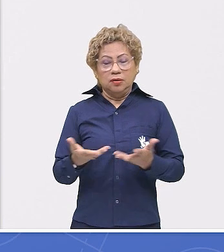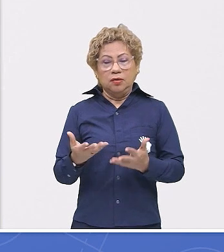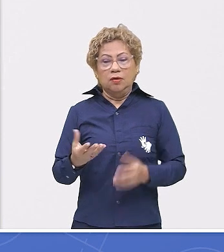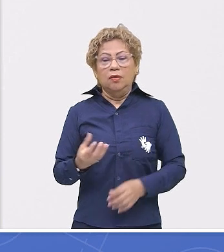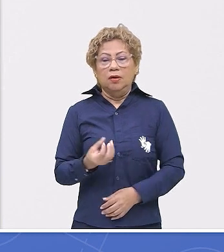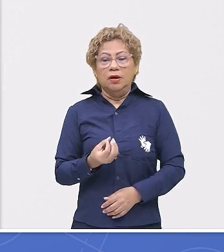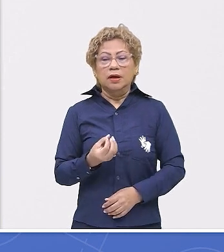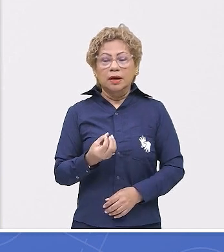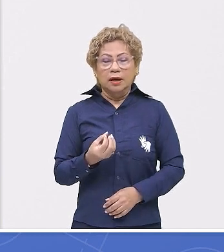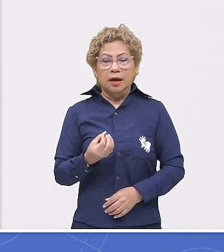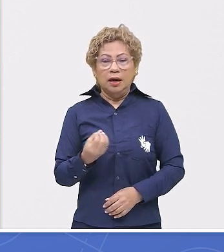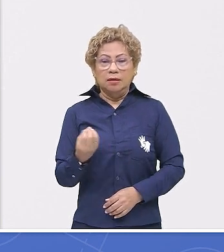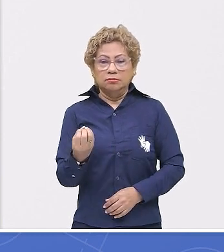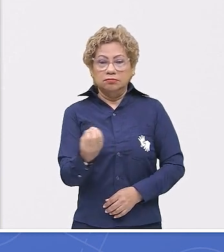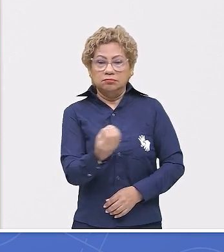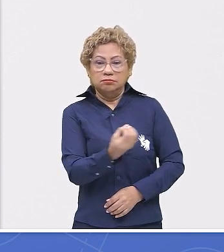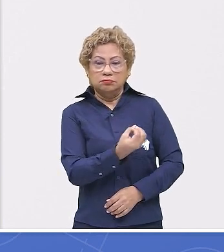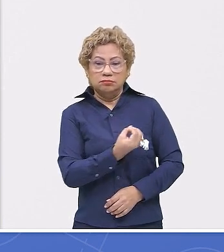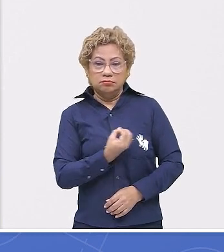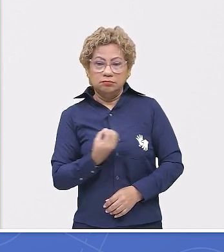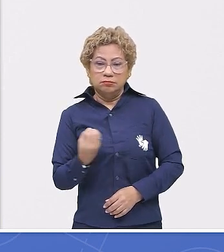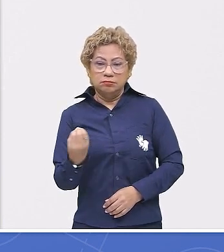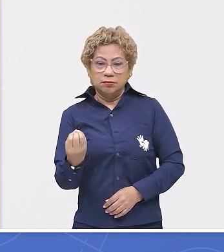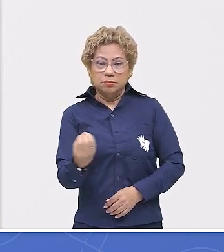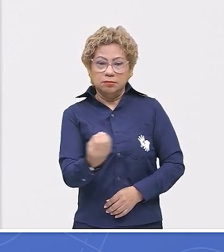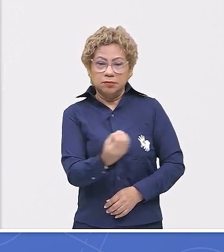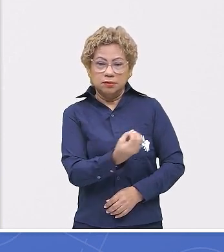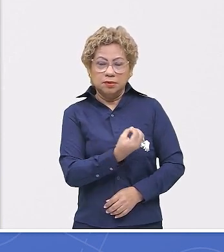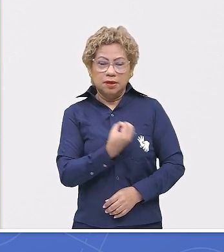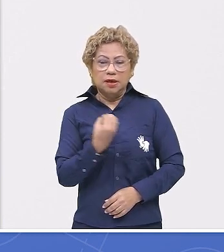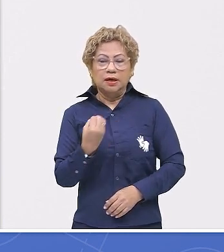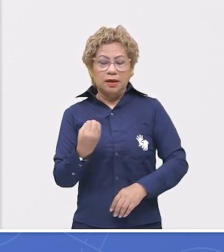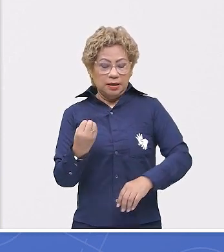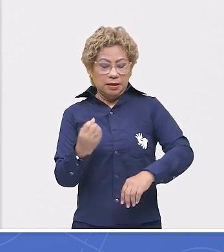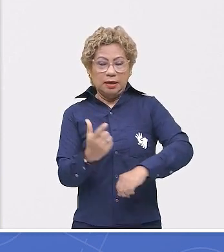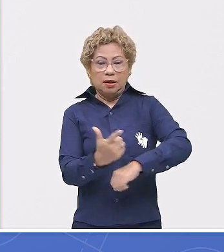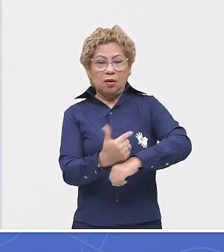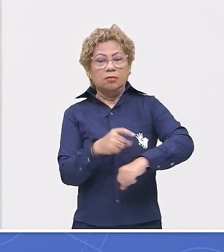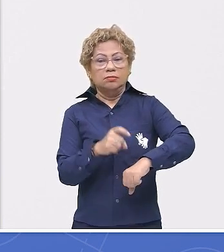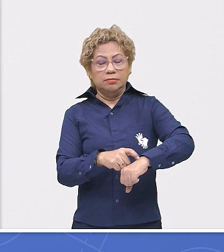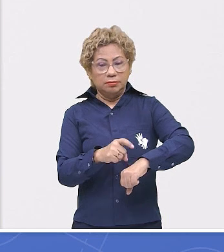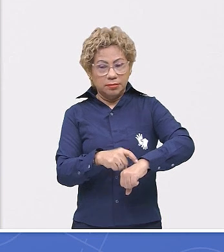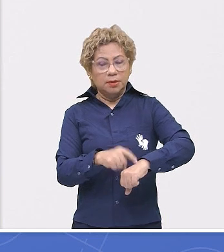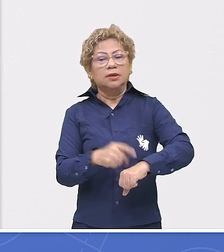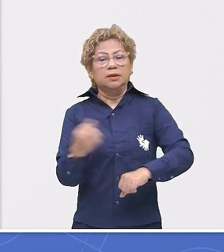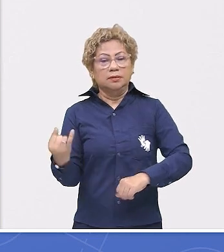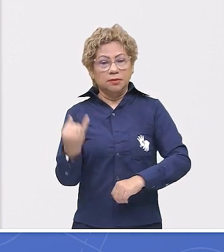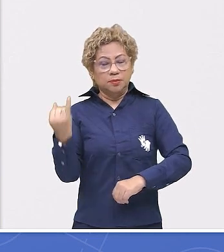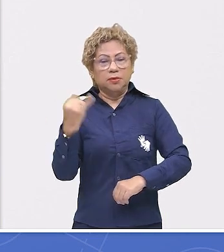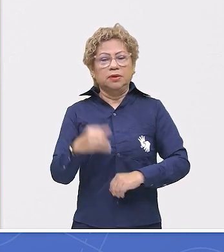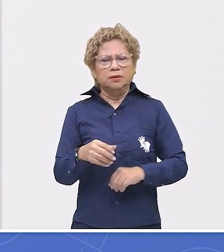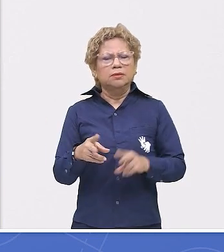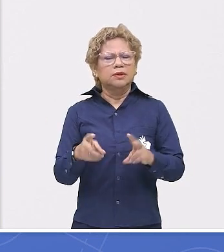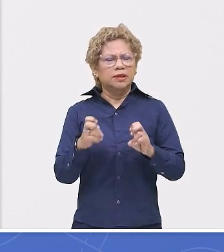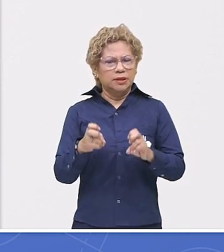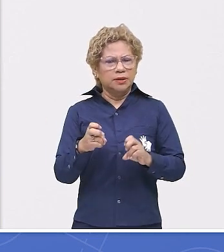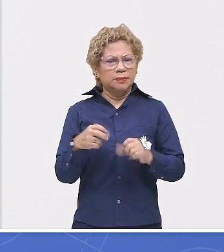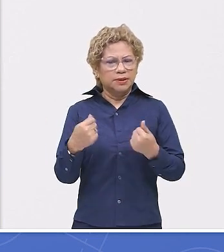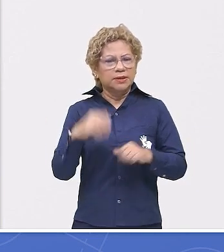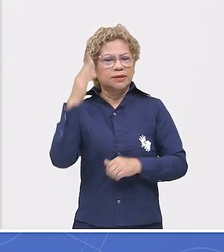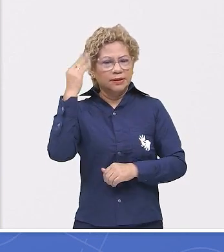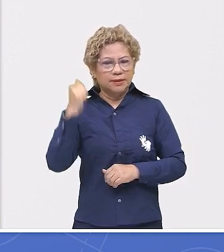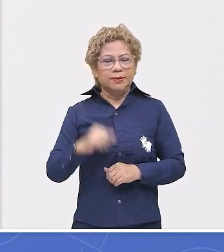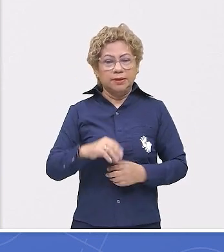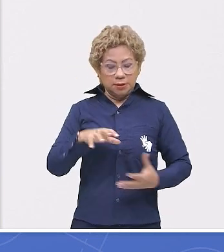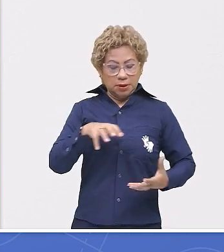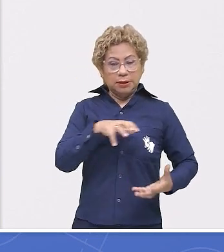muito ligado aí aos fusos horários, tá? Então, o que que a gente observa? Que a Terra, ela